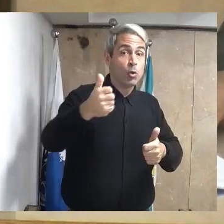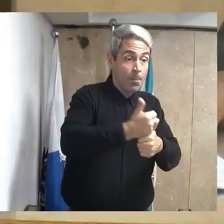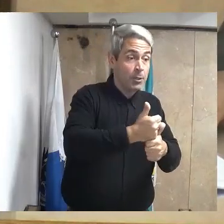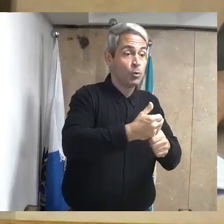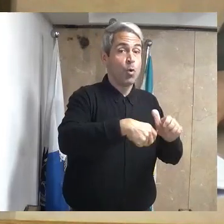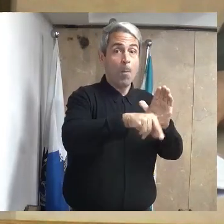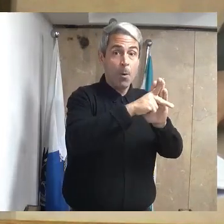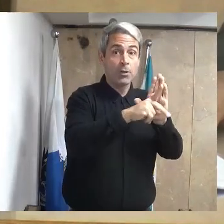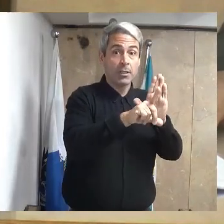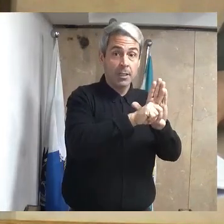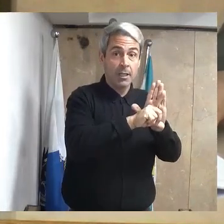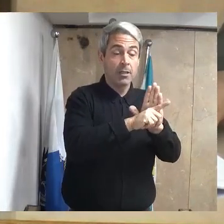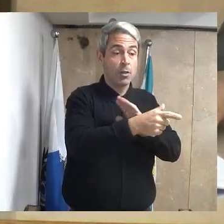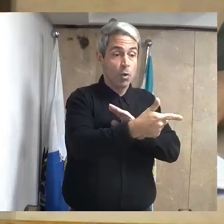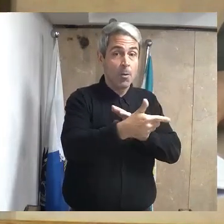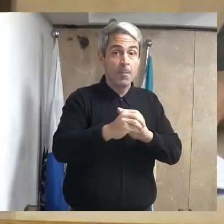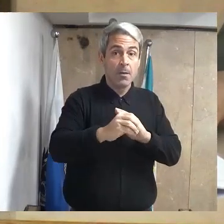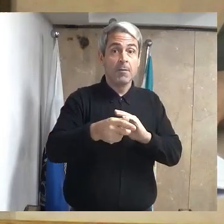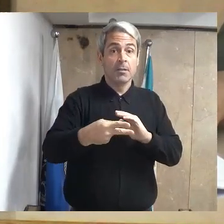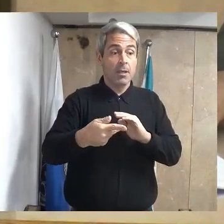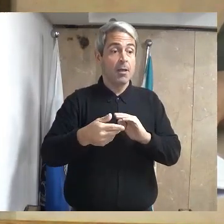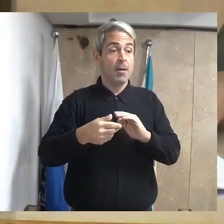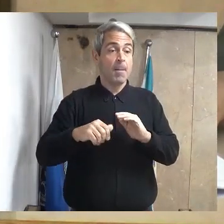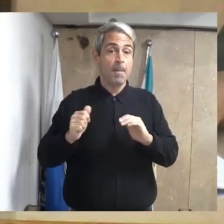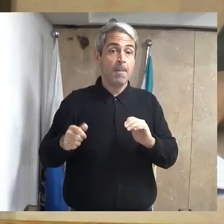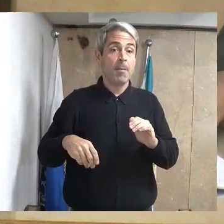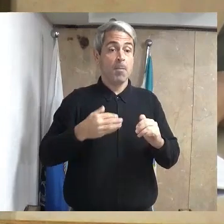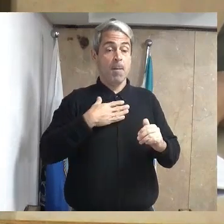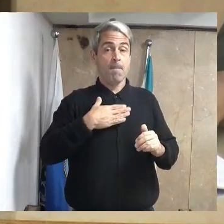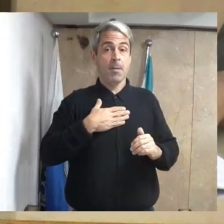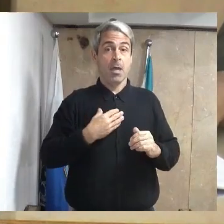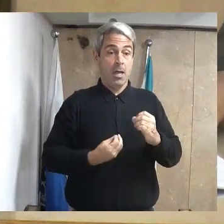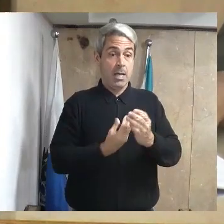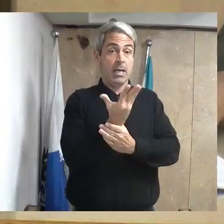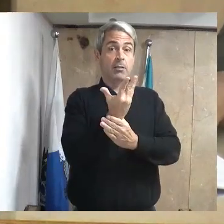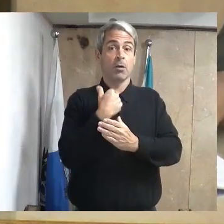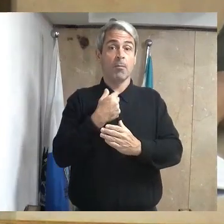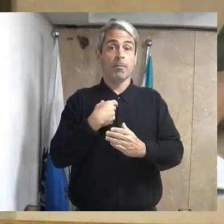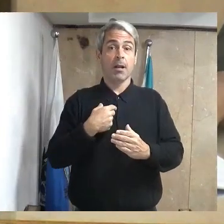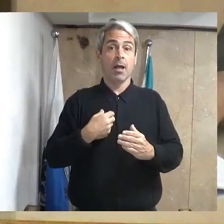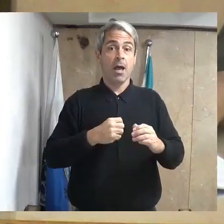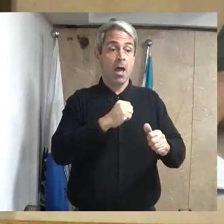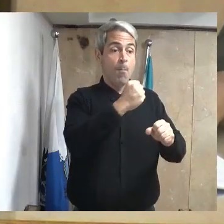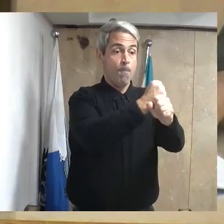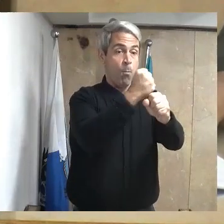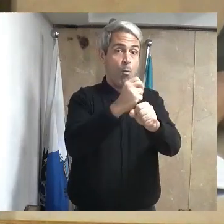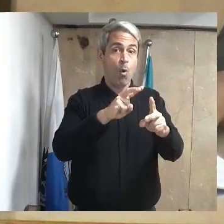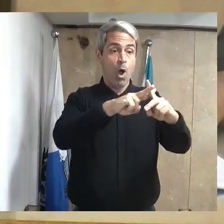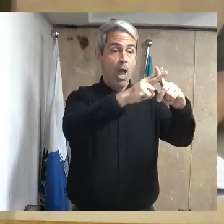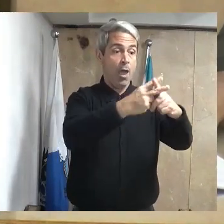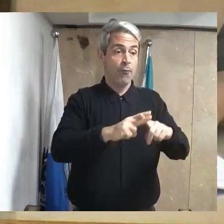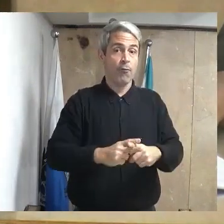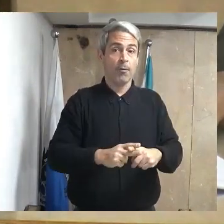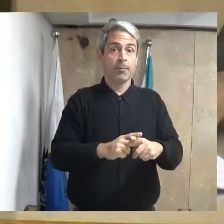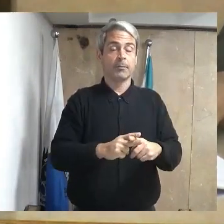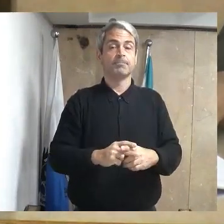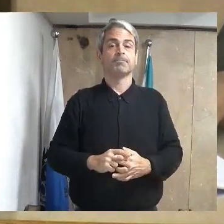anual para o exercício 2023, proposta de minha autoria, que destina valores para a reforma de equipamentos públicos de